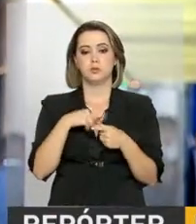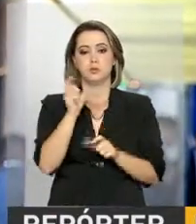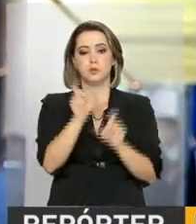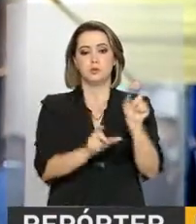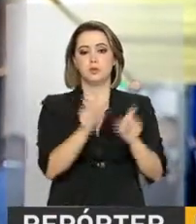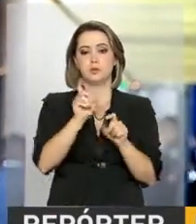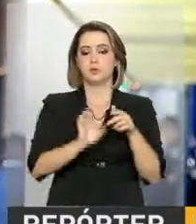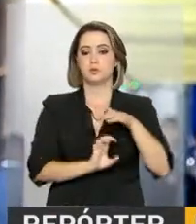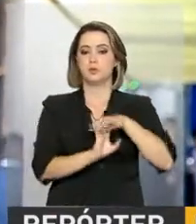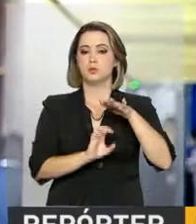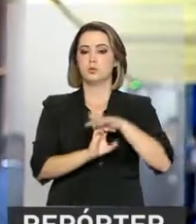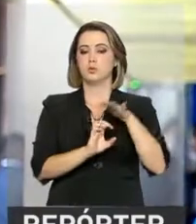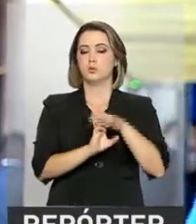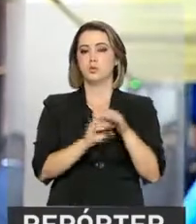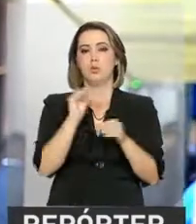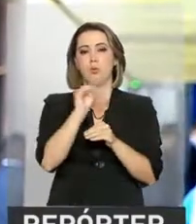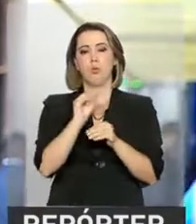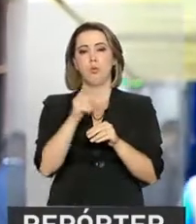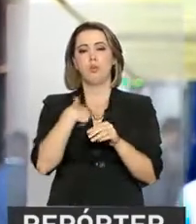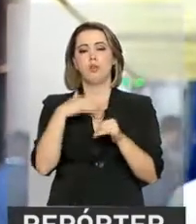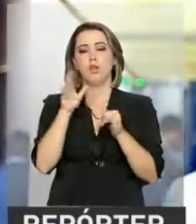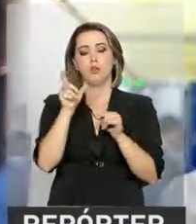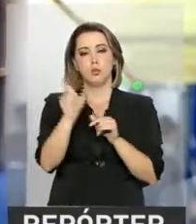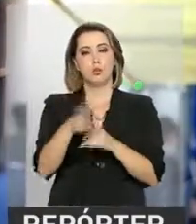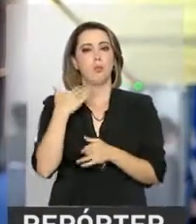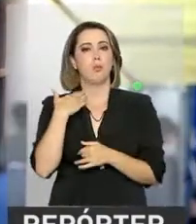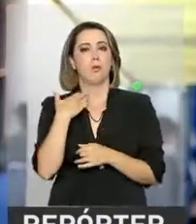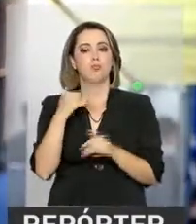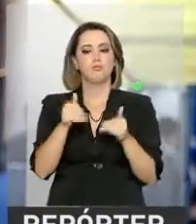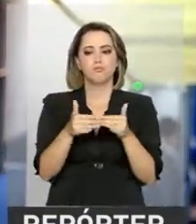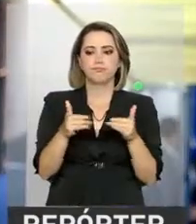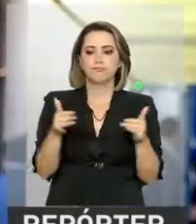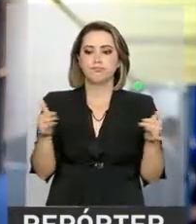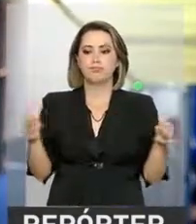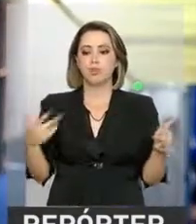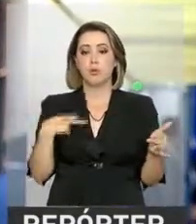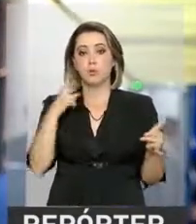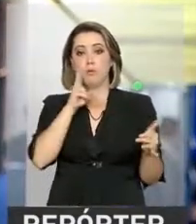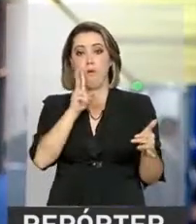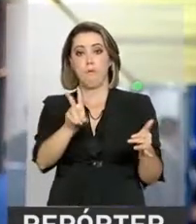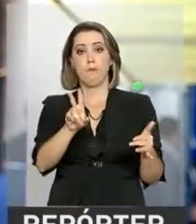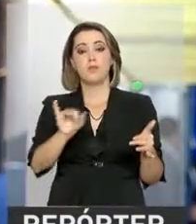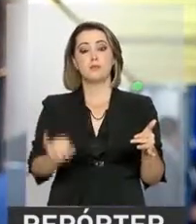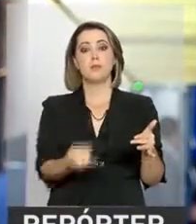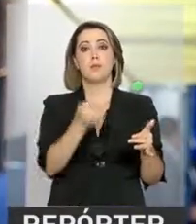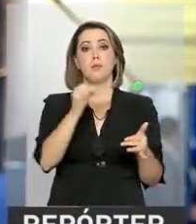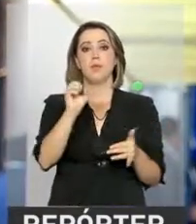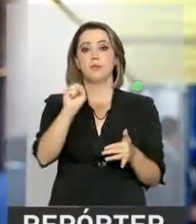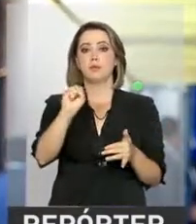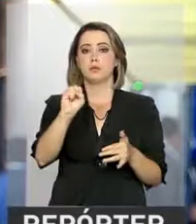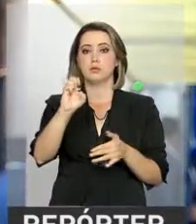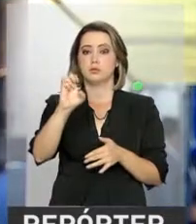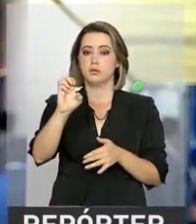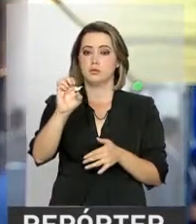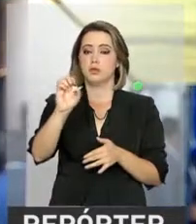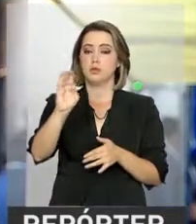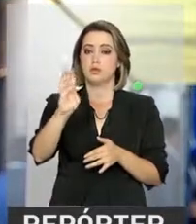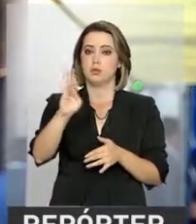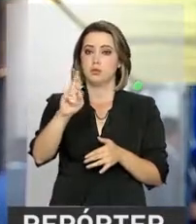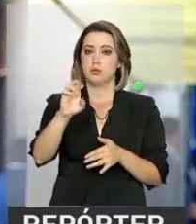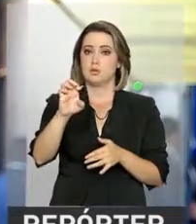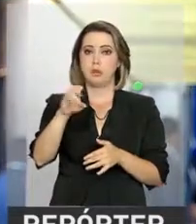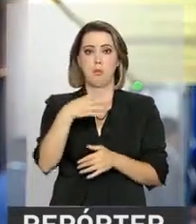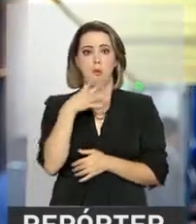pessoa jurídica é um atendimento muito amplo. Quando eu vi essa oportunidade do Sebrae, não